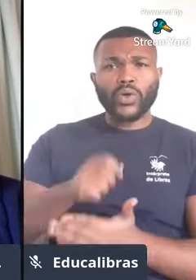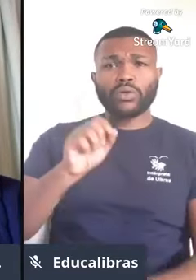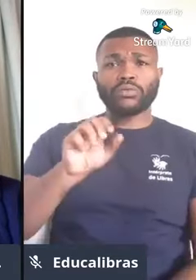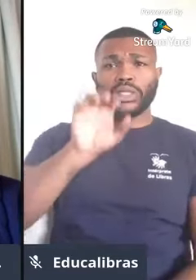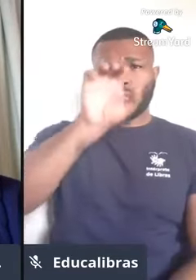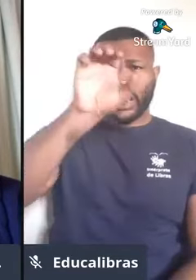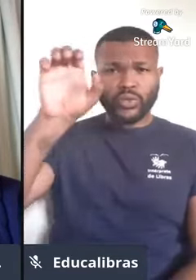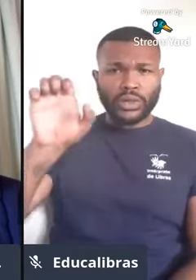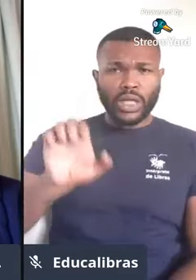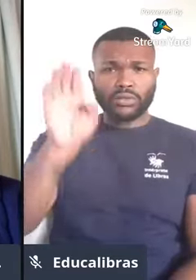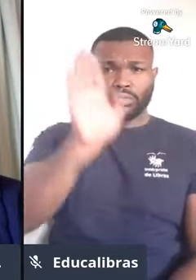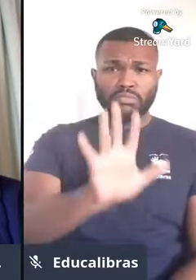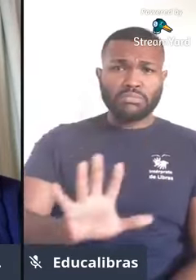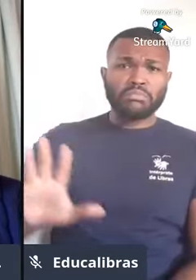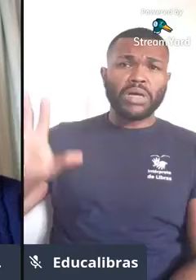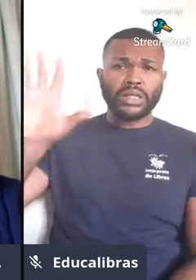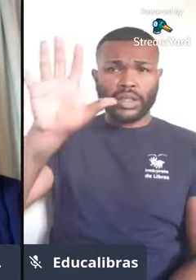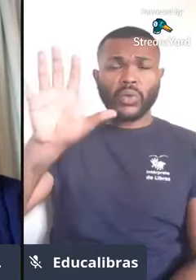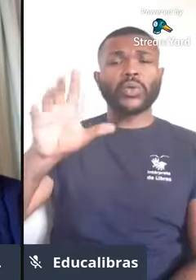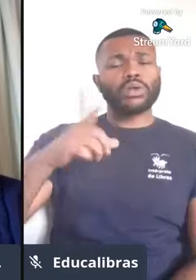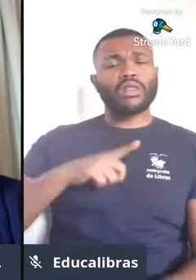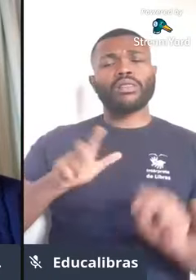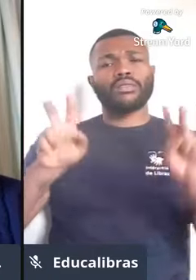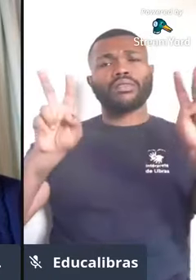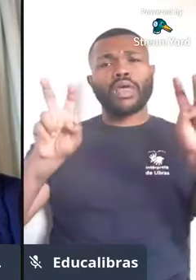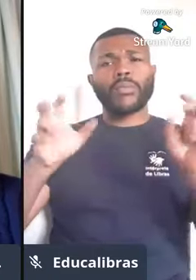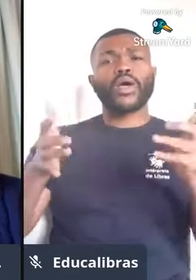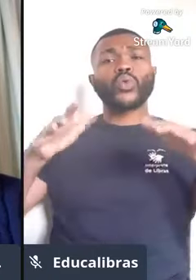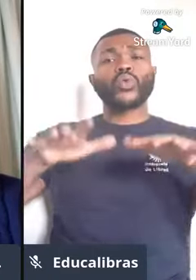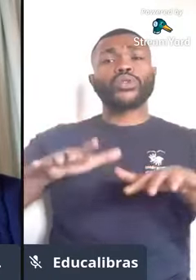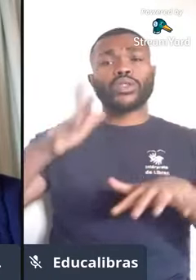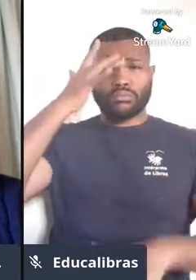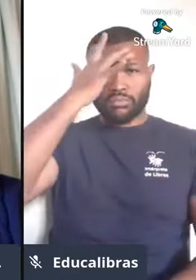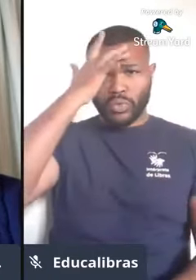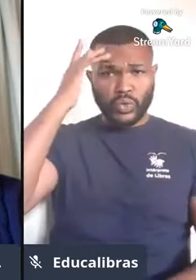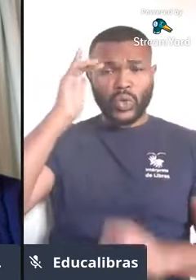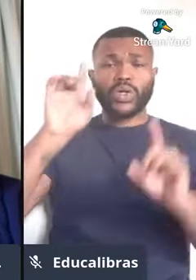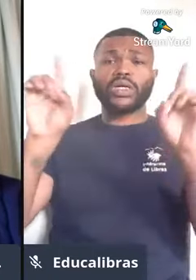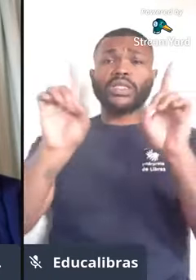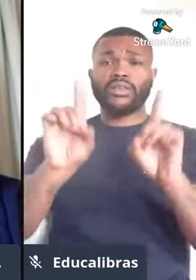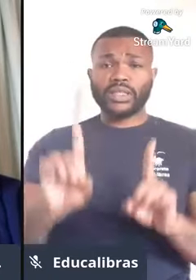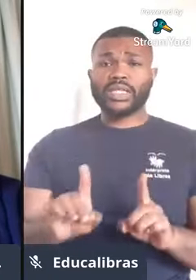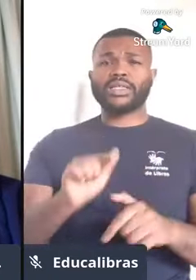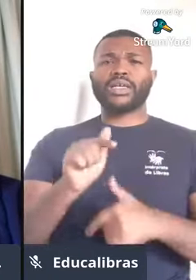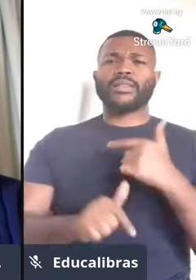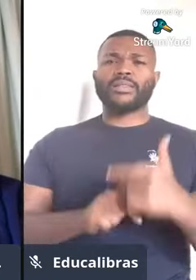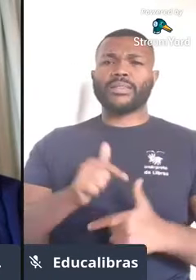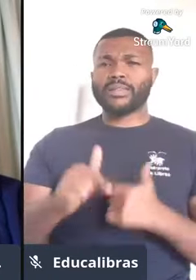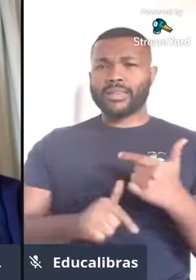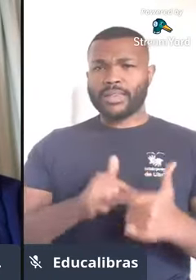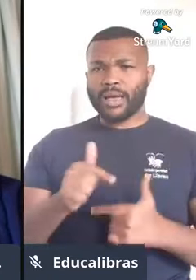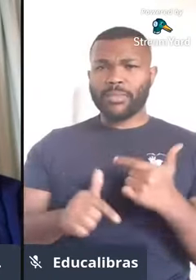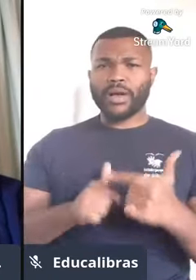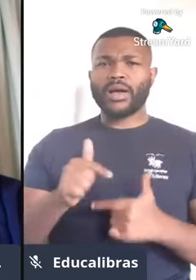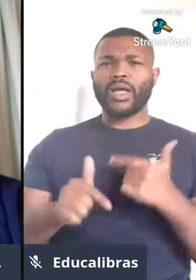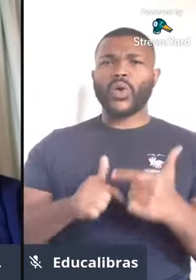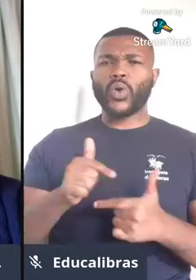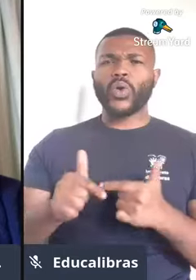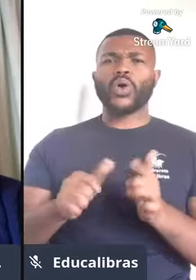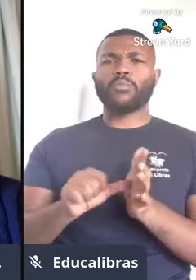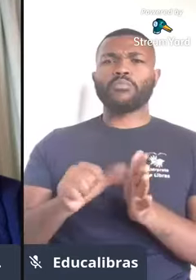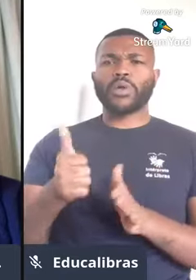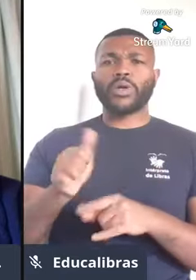de inclusão da pessoa com deficiência. São Paulo tem um papel pioneiro, porque foi o primeiro estado que